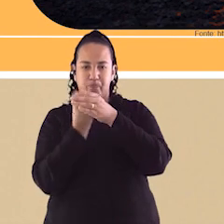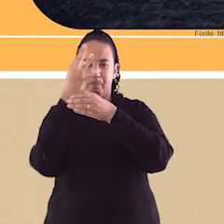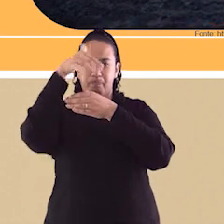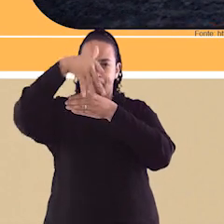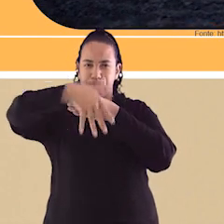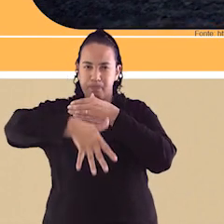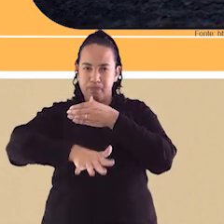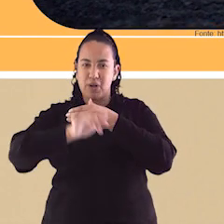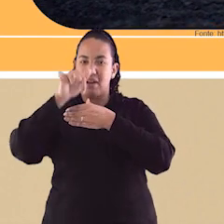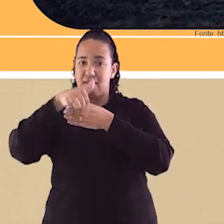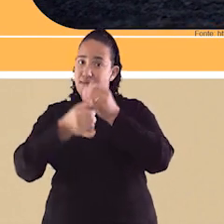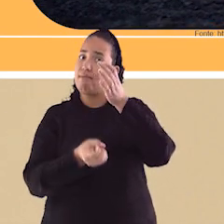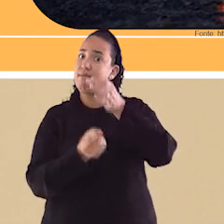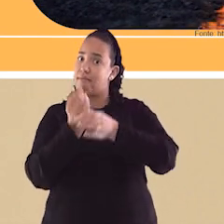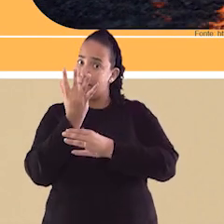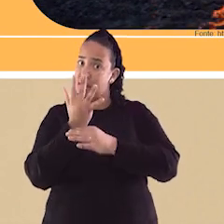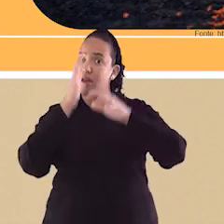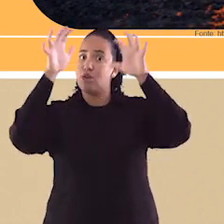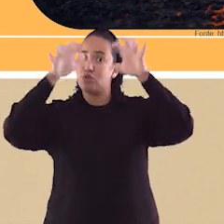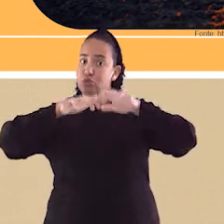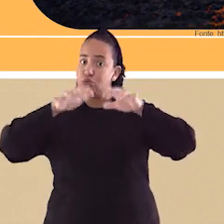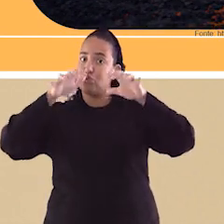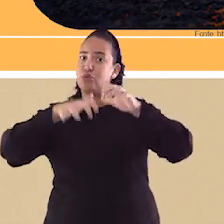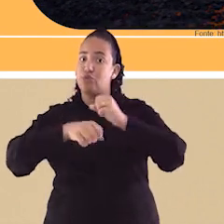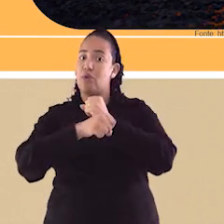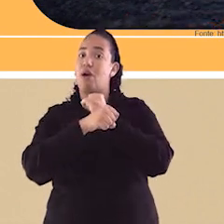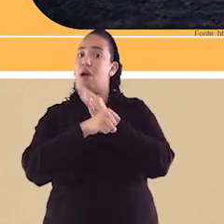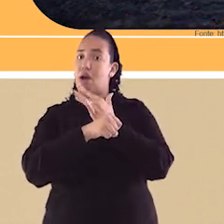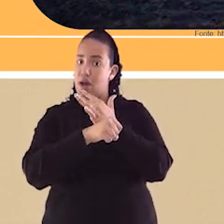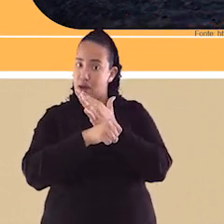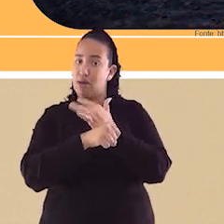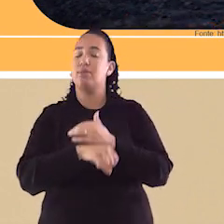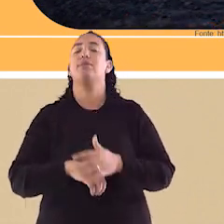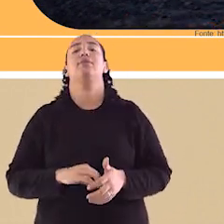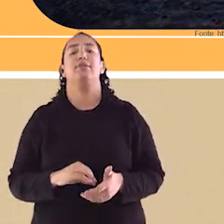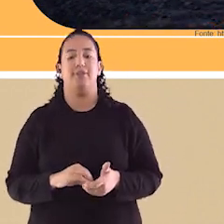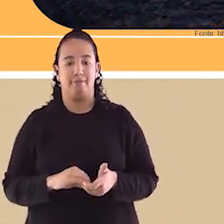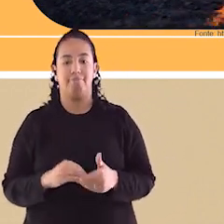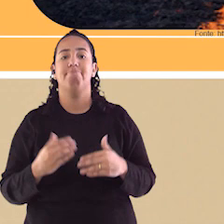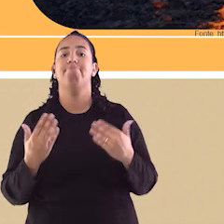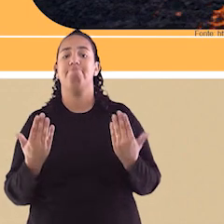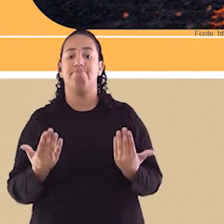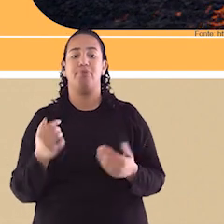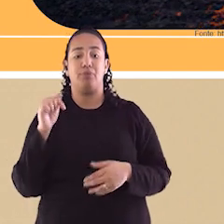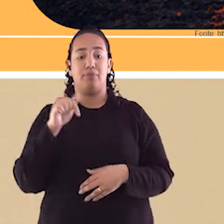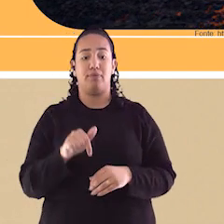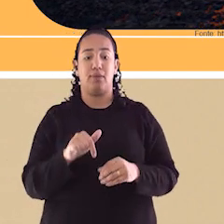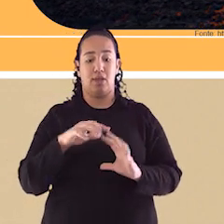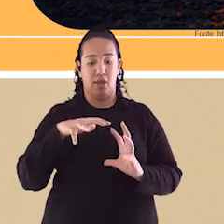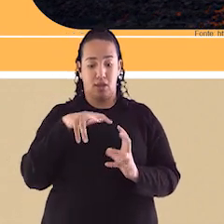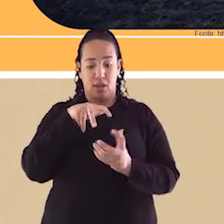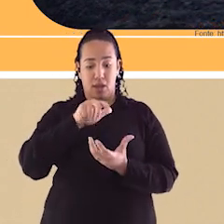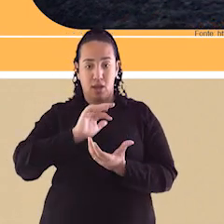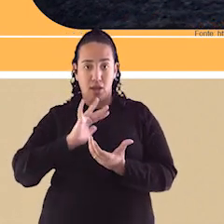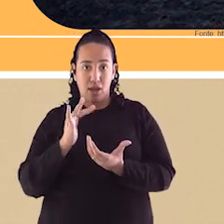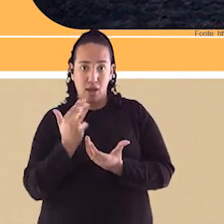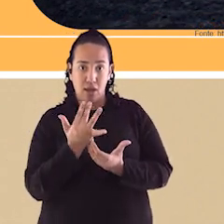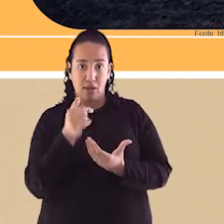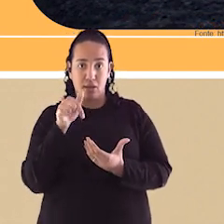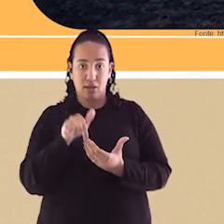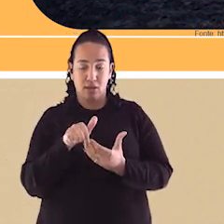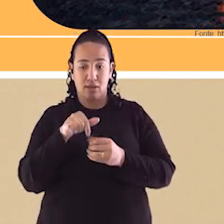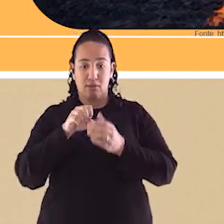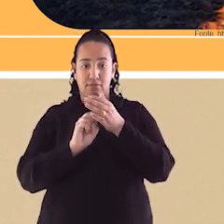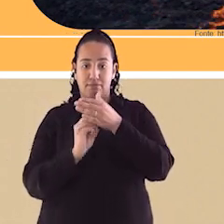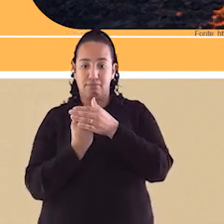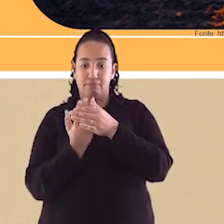os principais geradores naturais de chuva ácida? Pois bem, eles emitem para a atmosfera gases